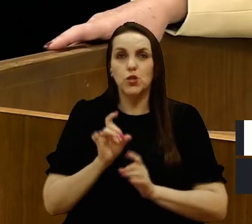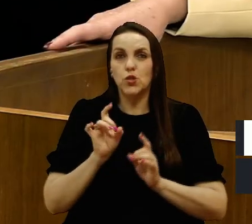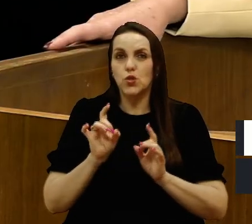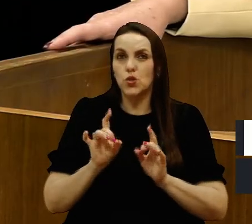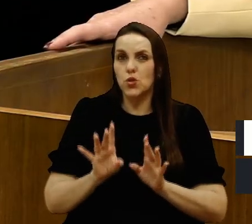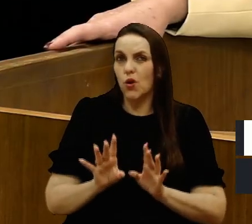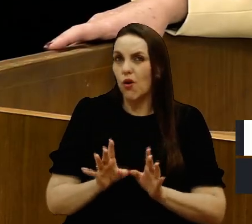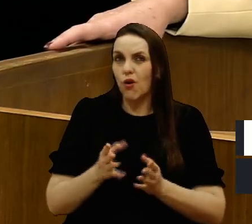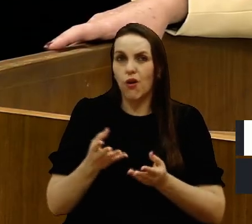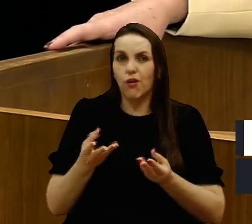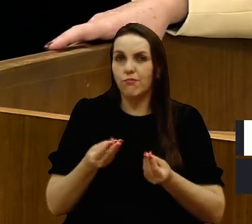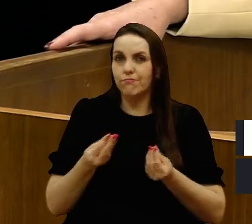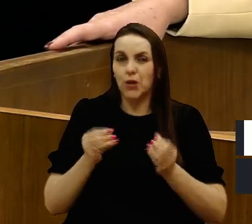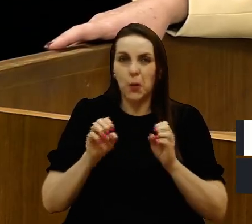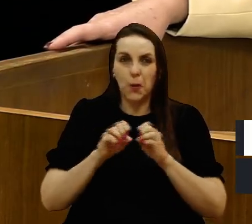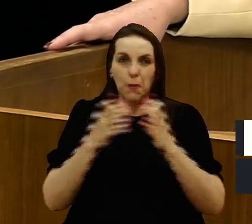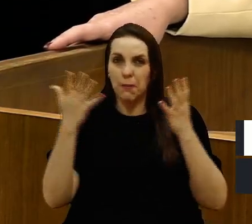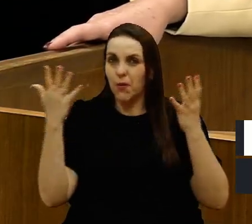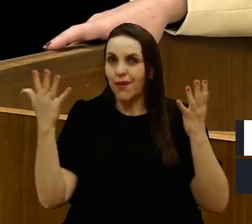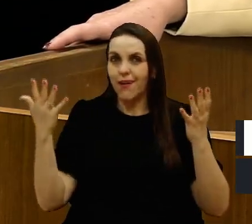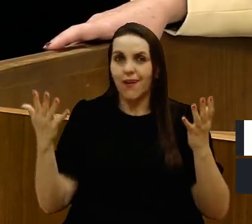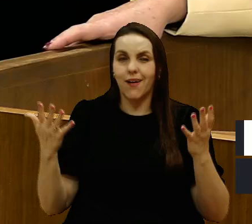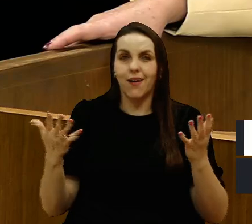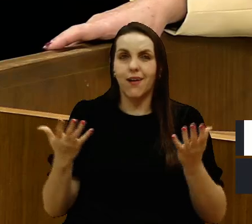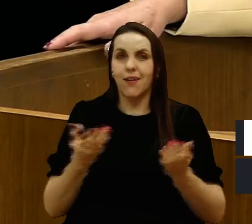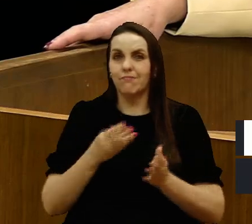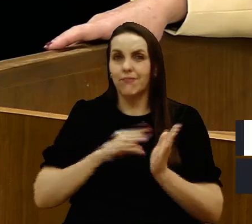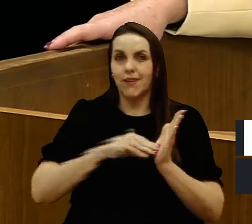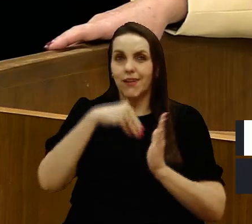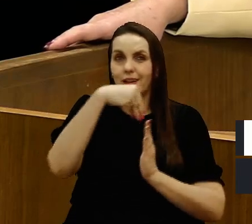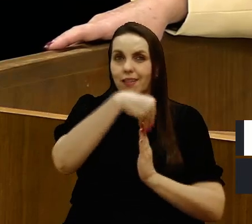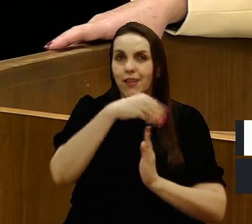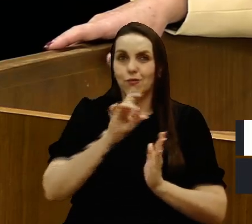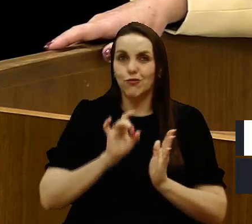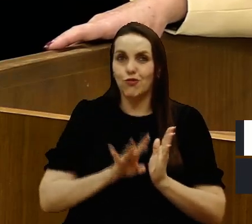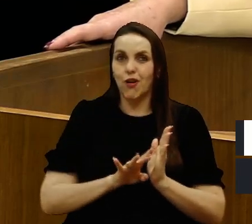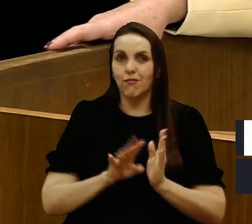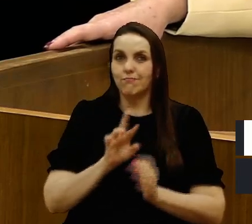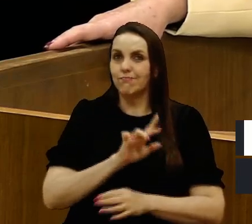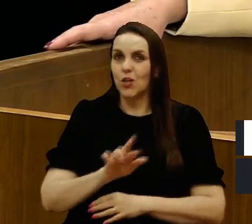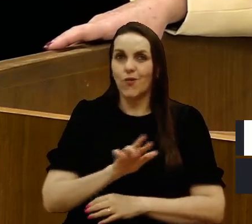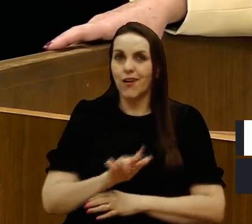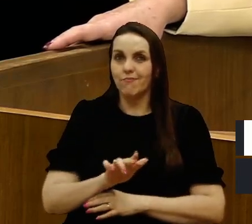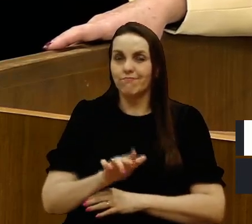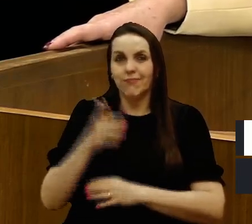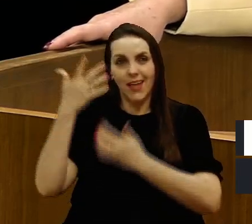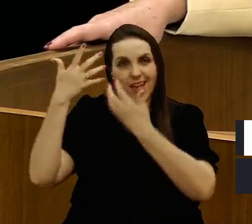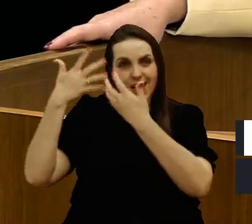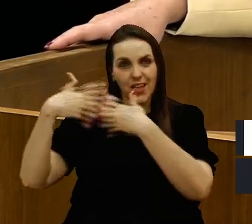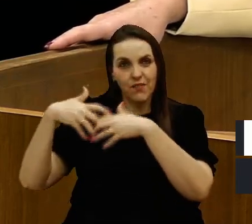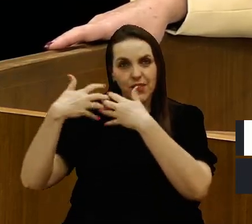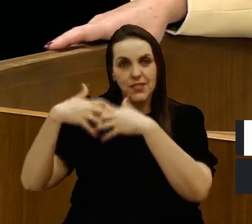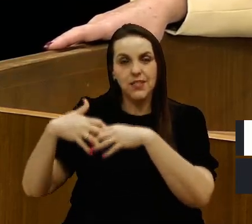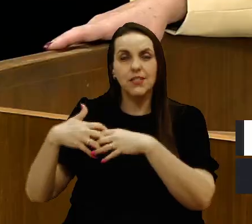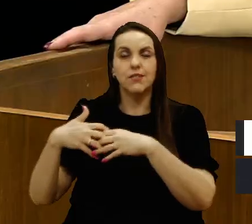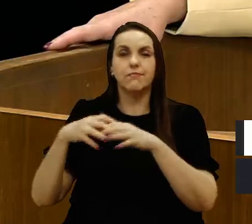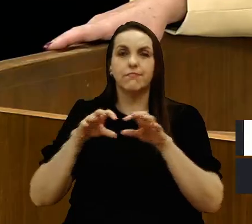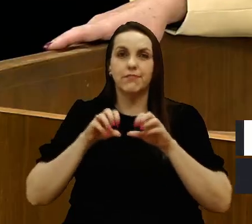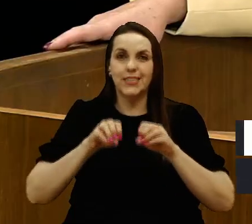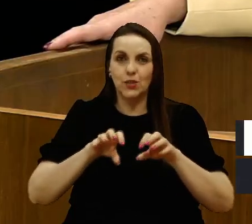uma data comemorativa ou para estar no calendário. É uma data de reflexão, de educação,